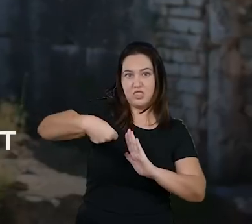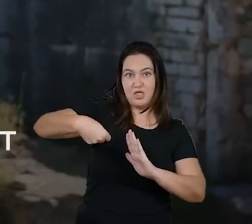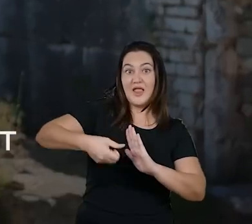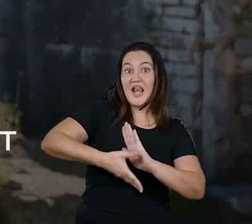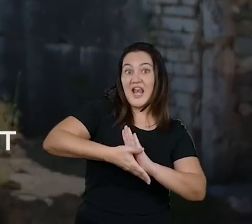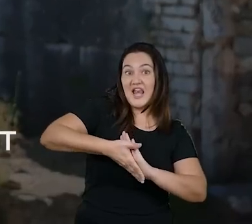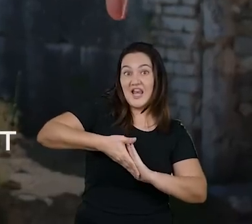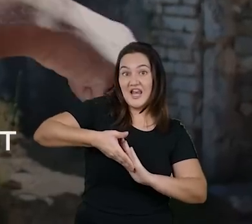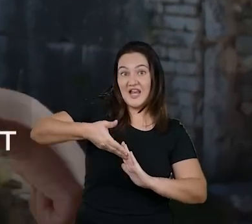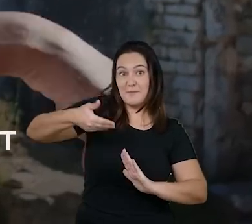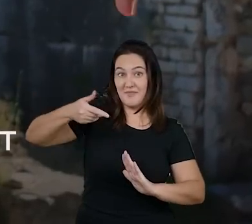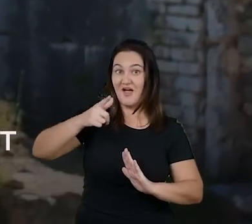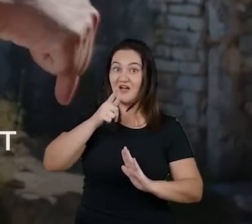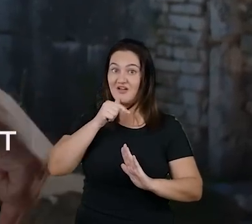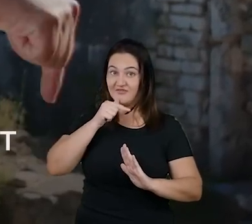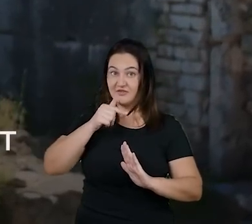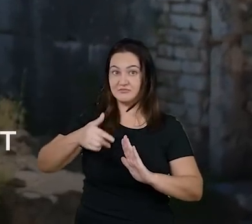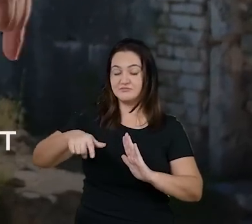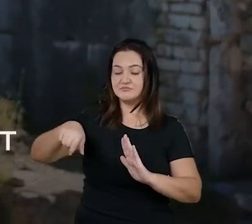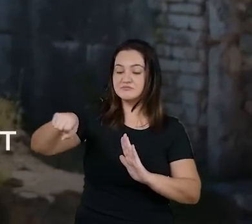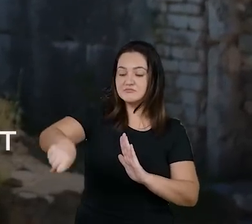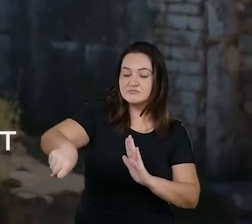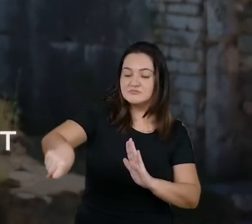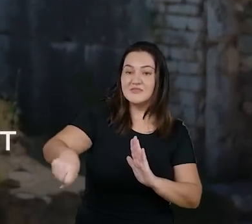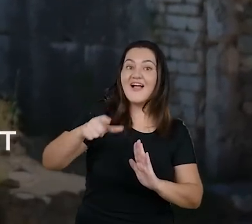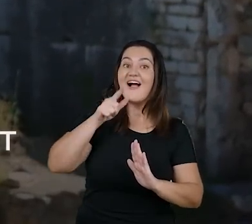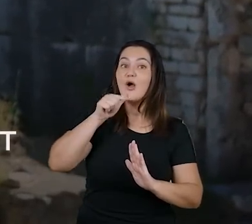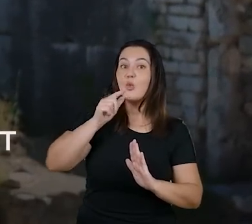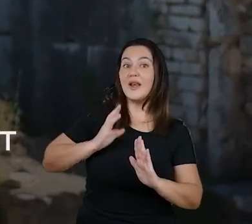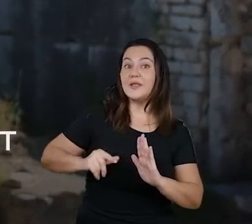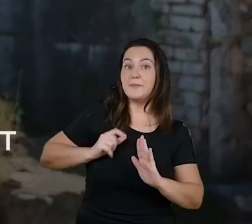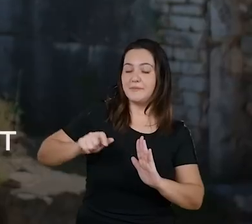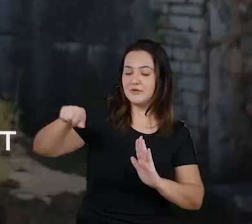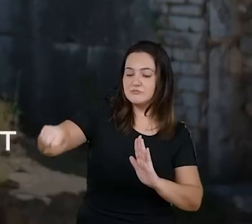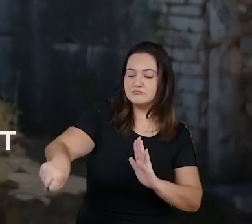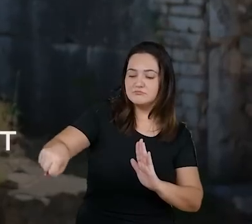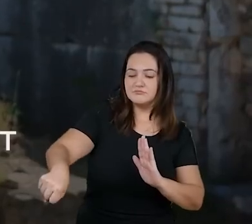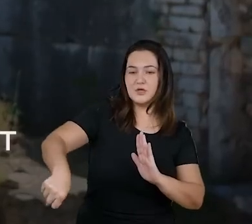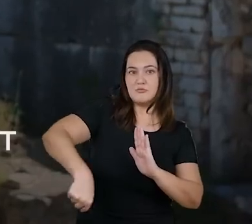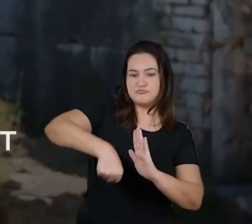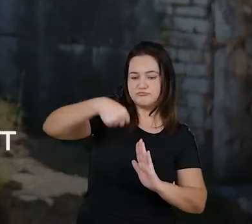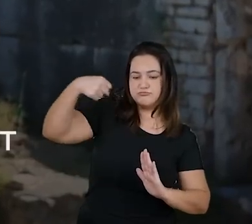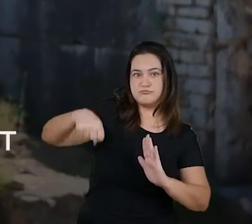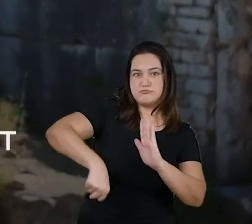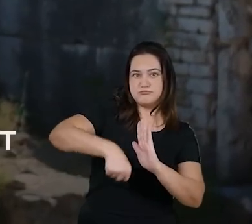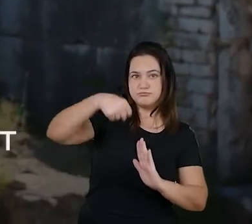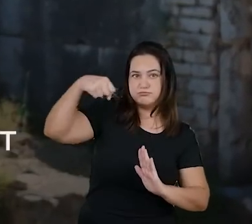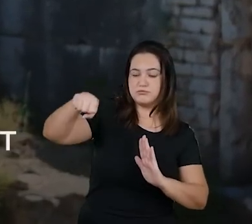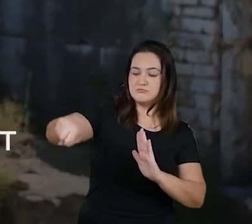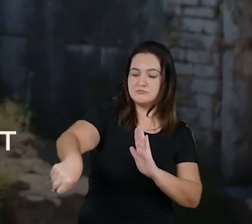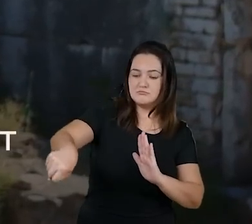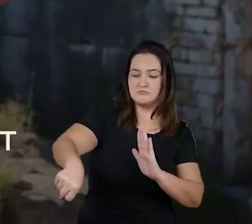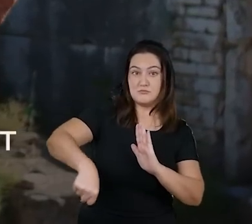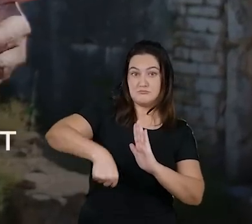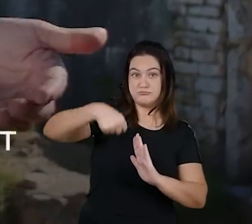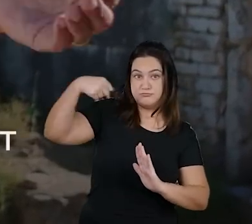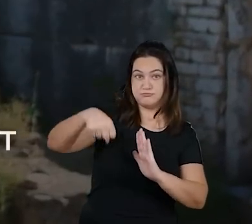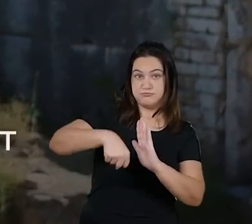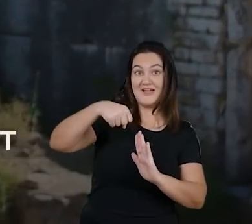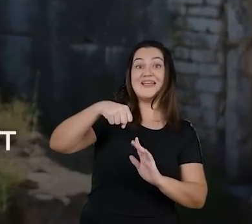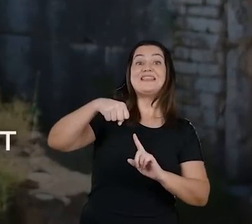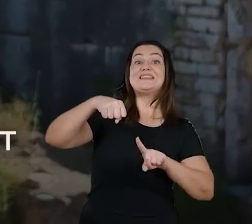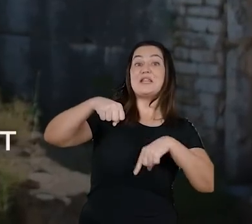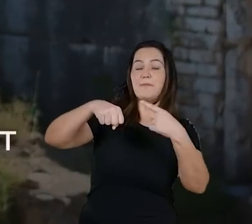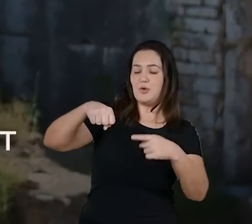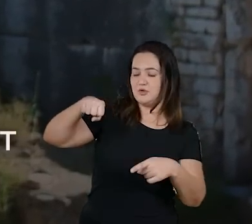corrente e colocava dentro do vaso com vinagre para que o vinagre esterilizasse a esponja e outro